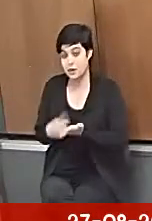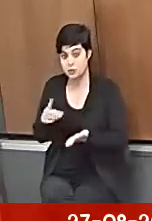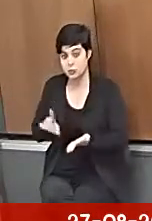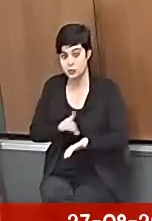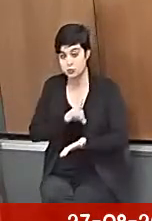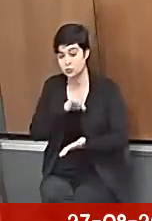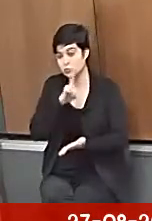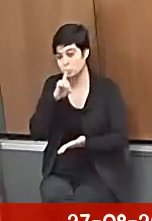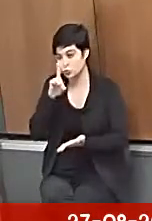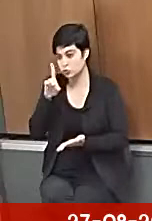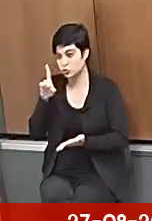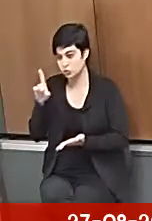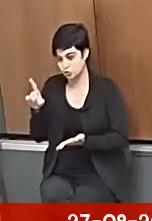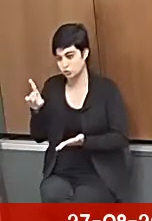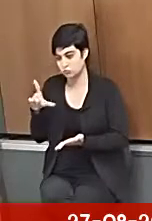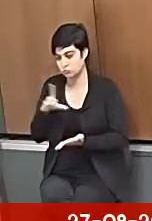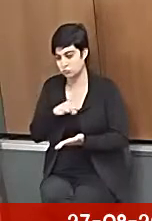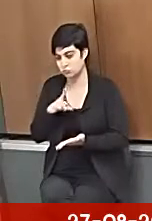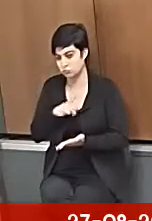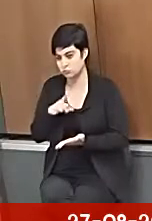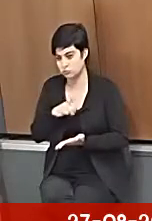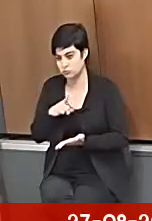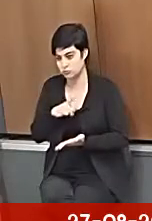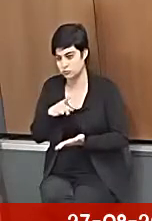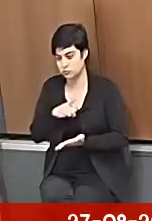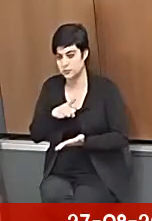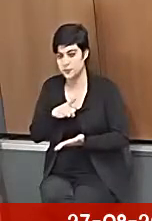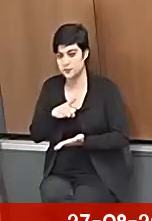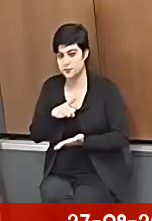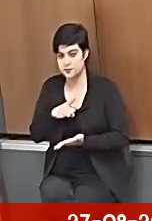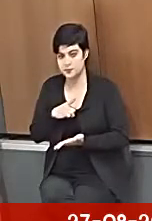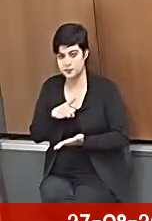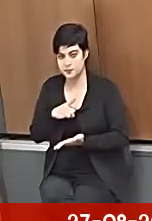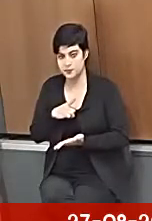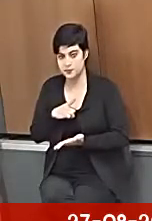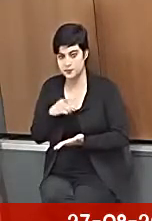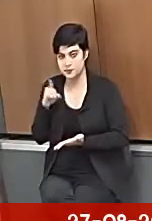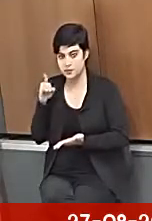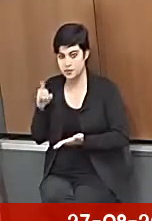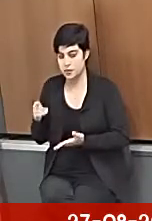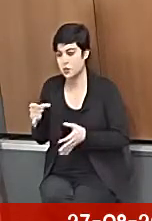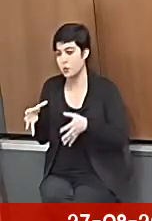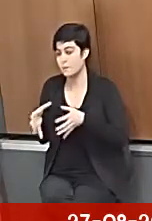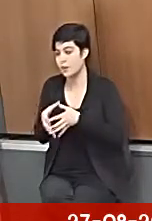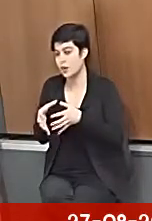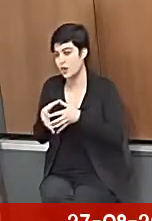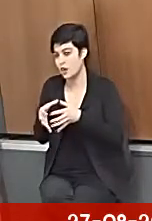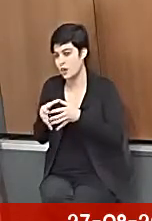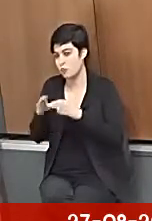e tal uso um braço apertado no mineirão